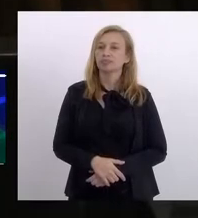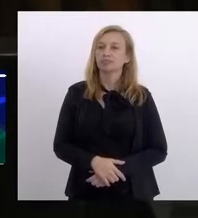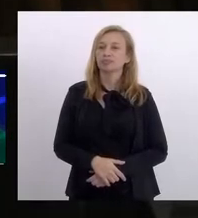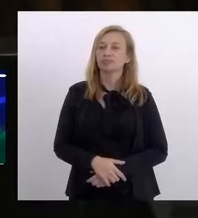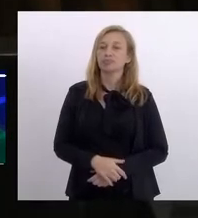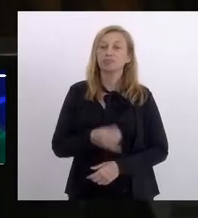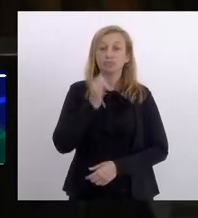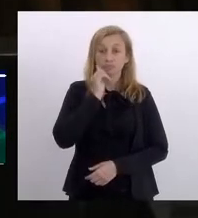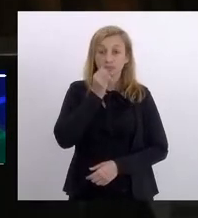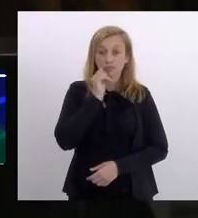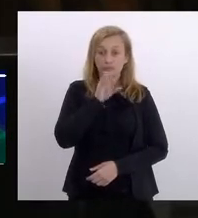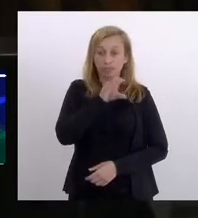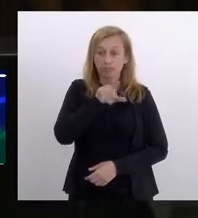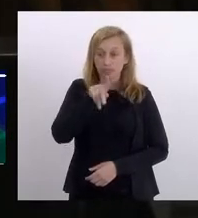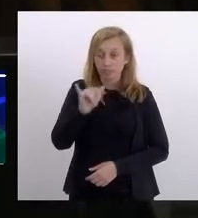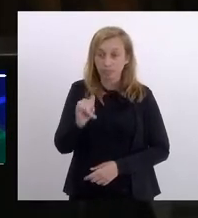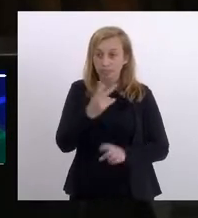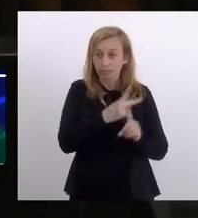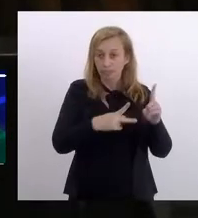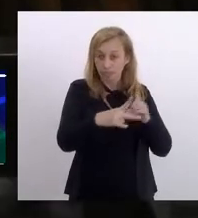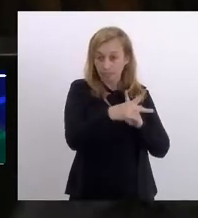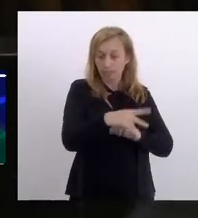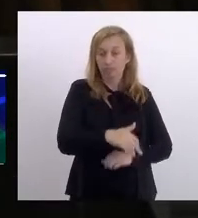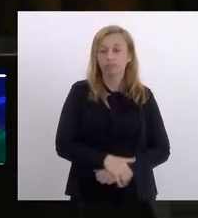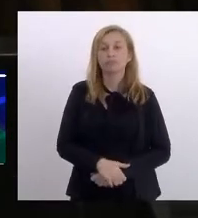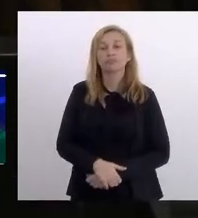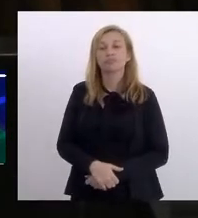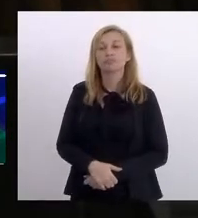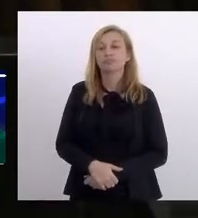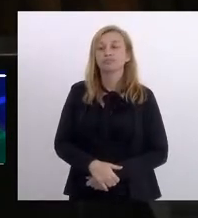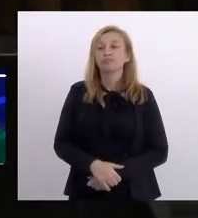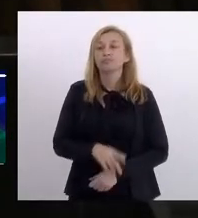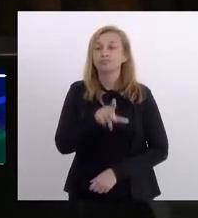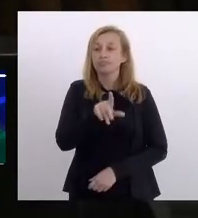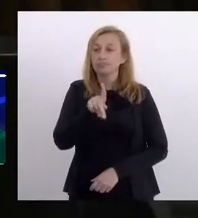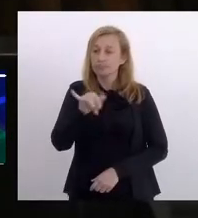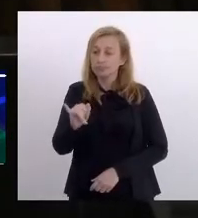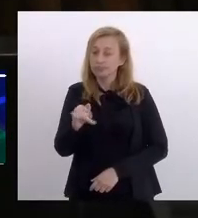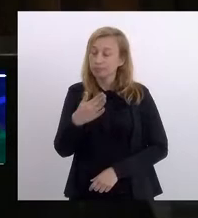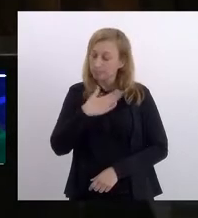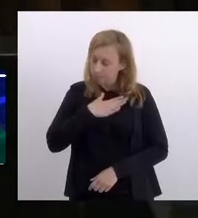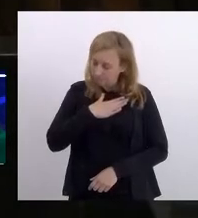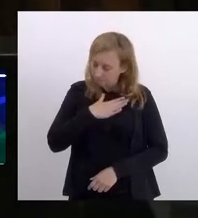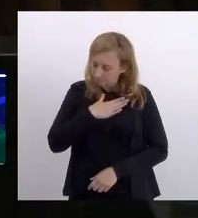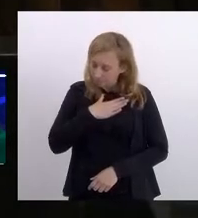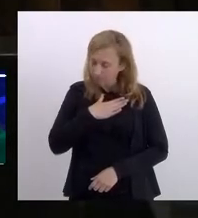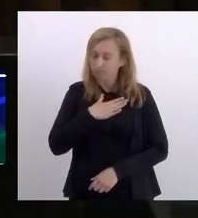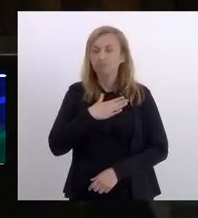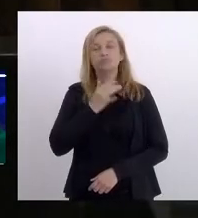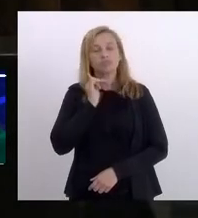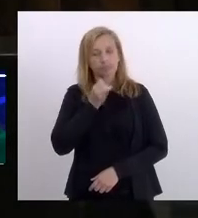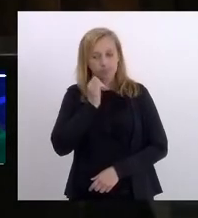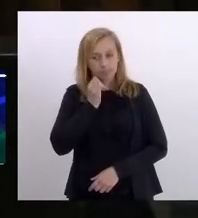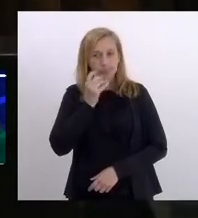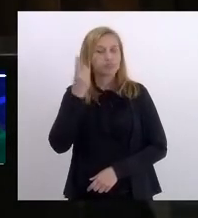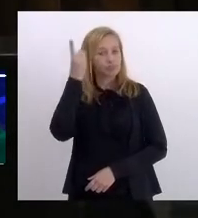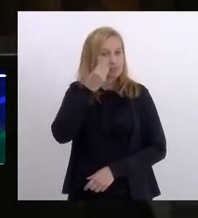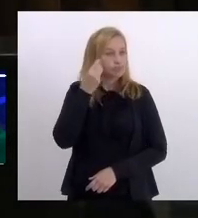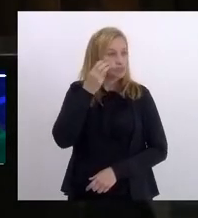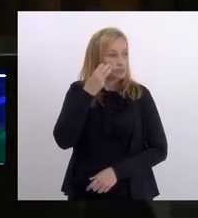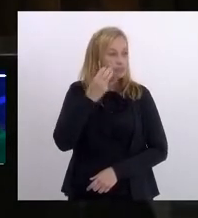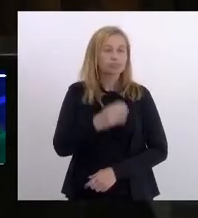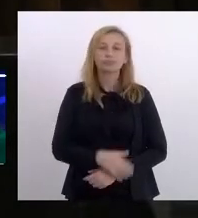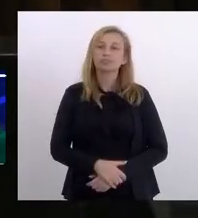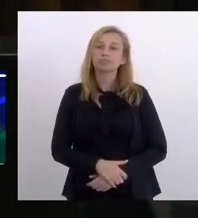do relatório da CPI do Rio Previdência. CPI presidida por mim, relatada pelo deputado Valdec